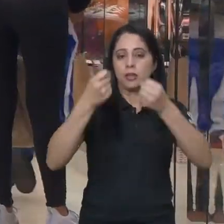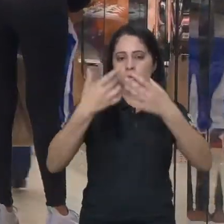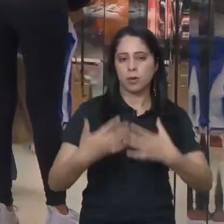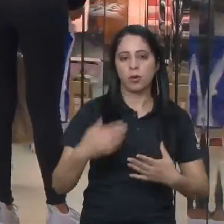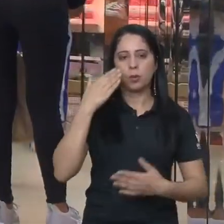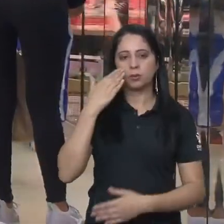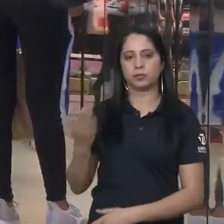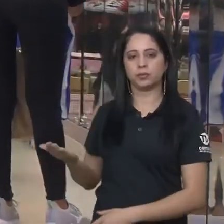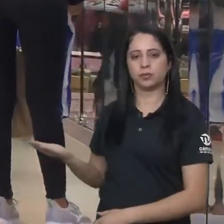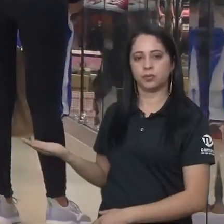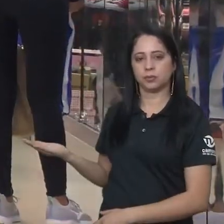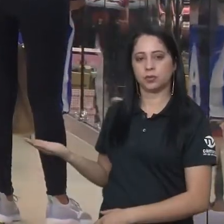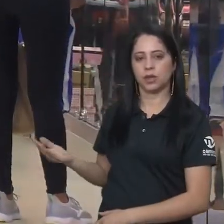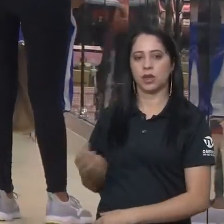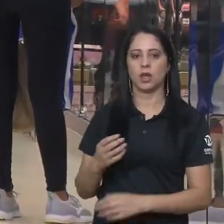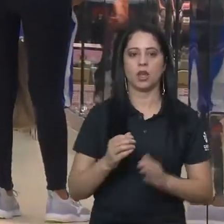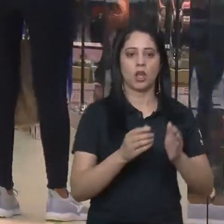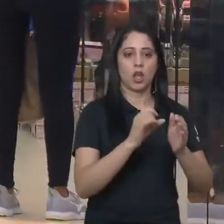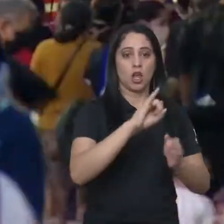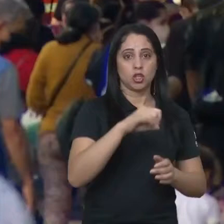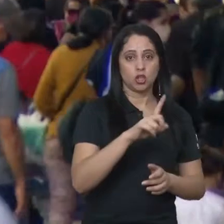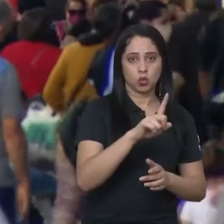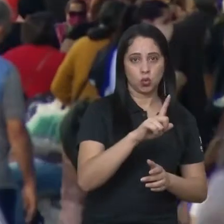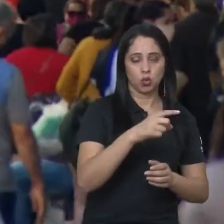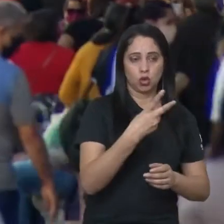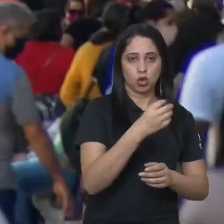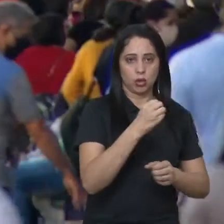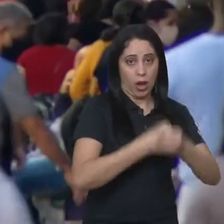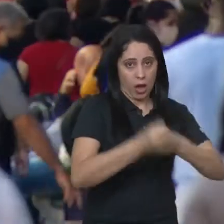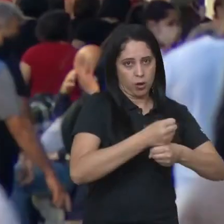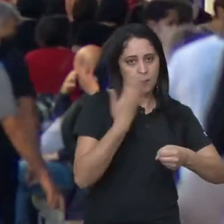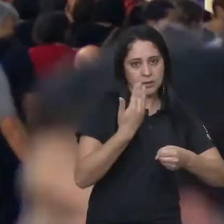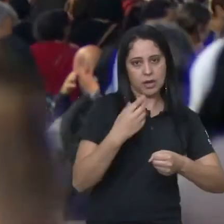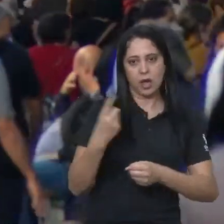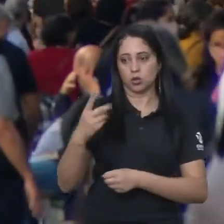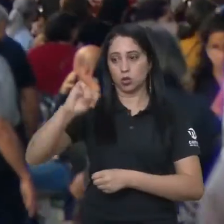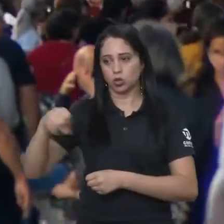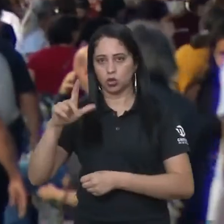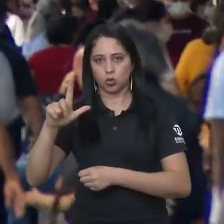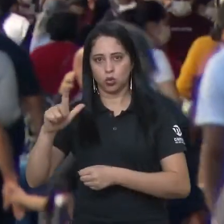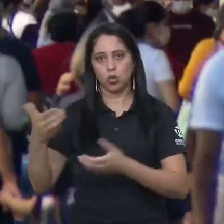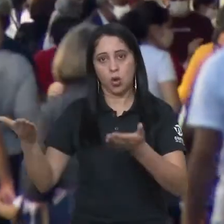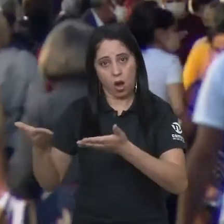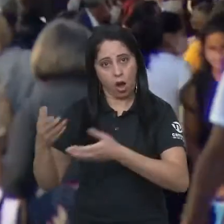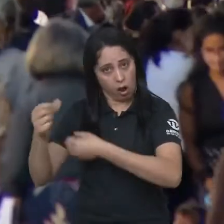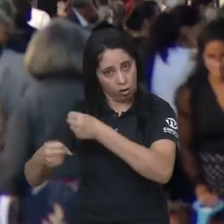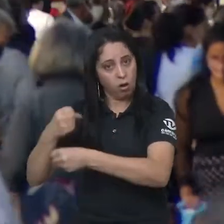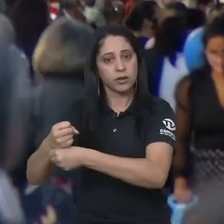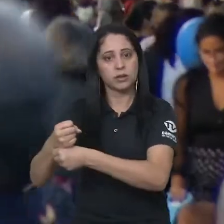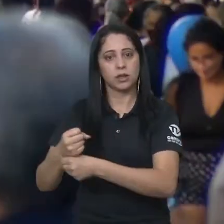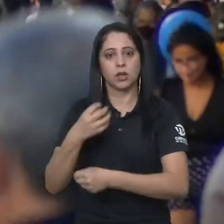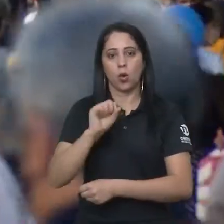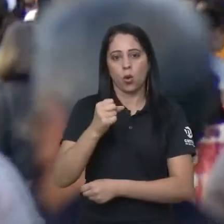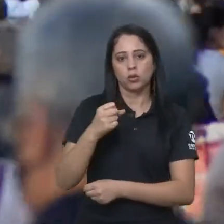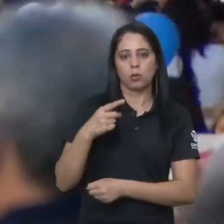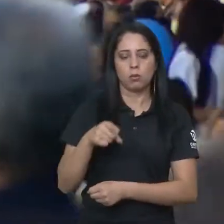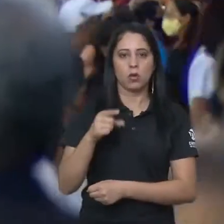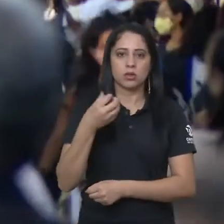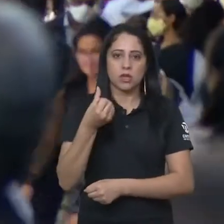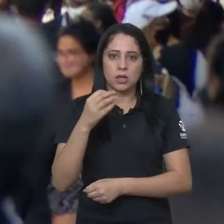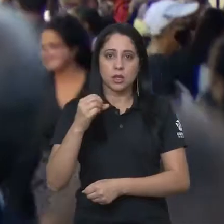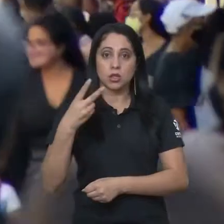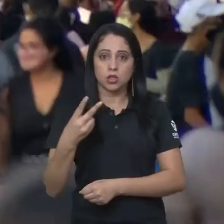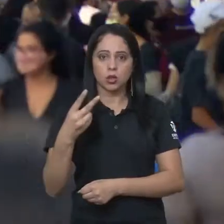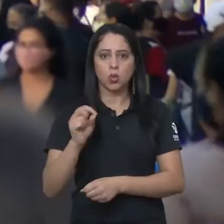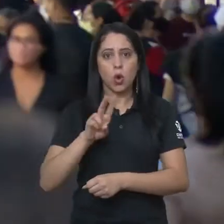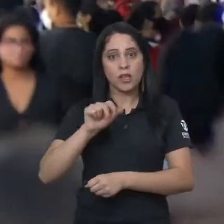entre julho de 2021 e julho deste ano, São José registrou saldo positivo de 8.602 vagas de emprego,